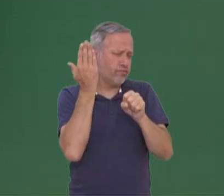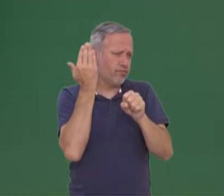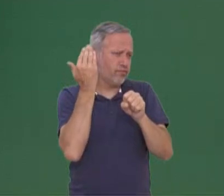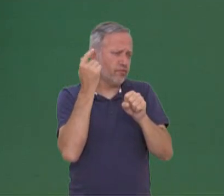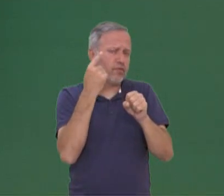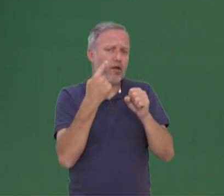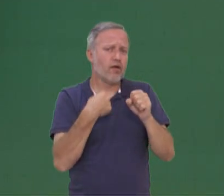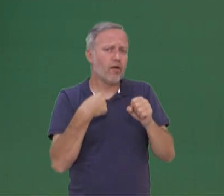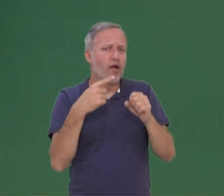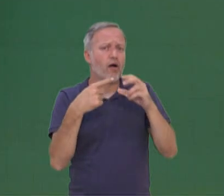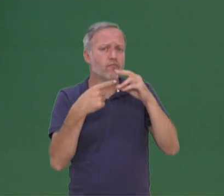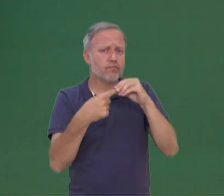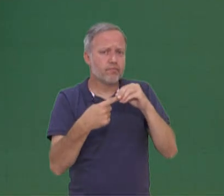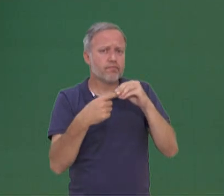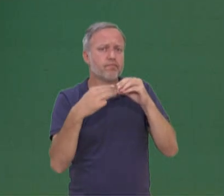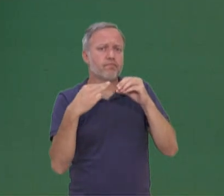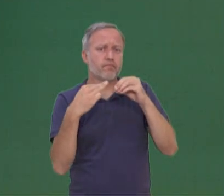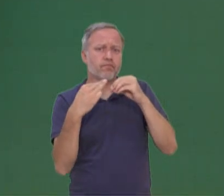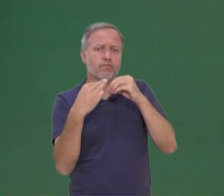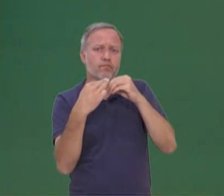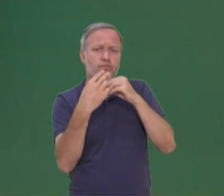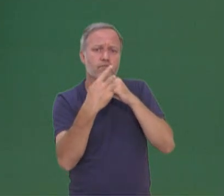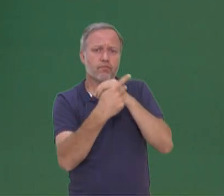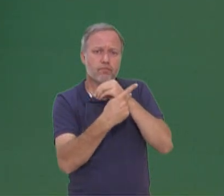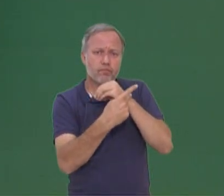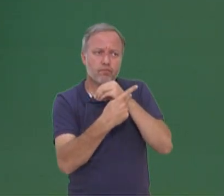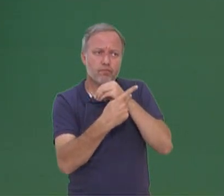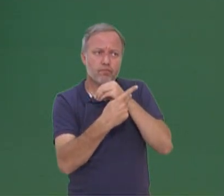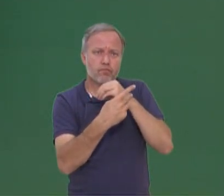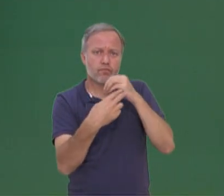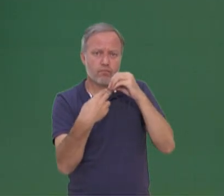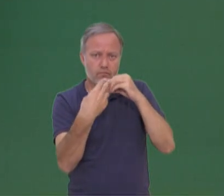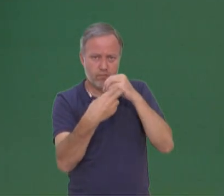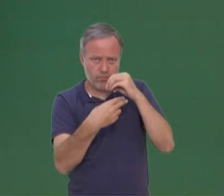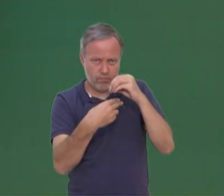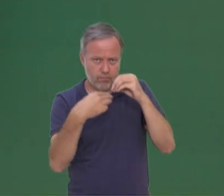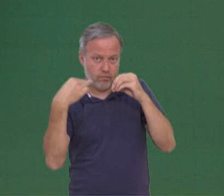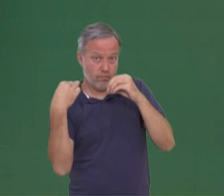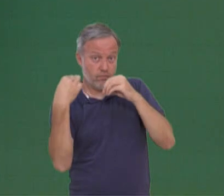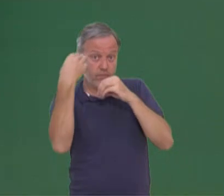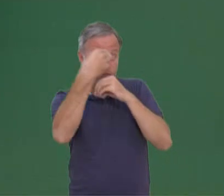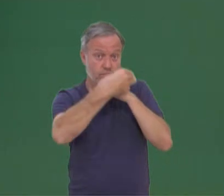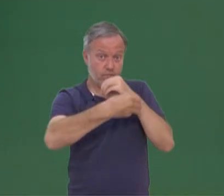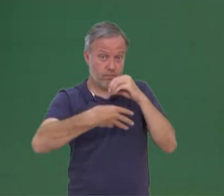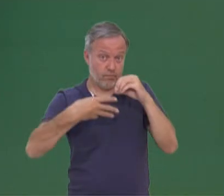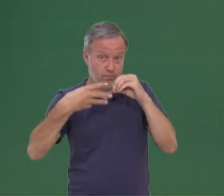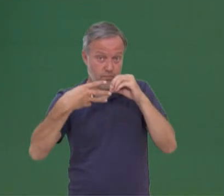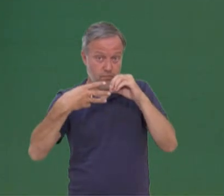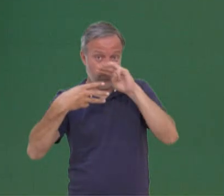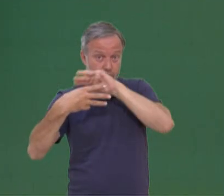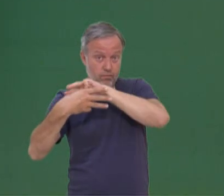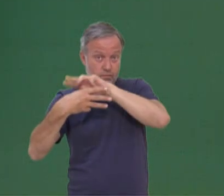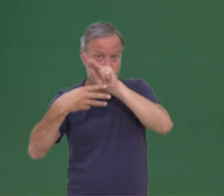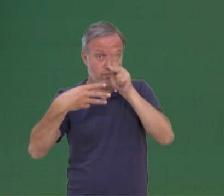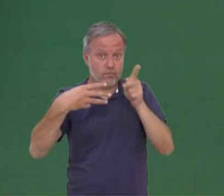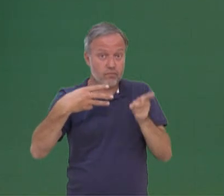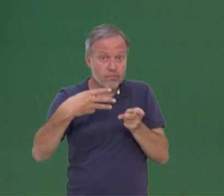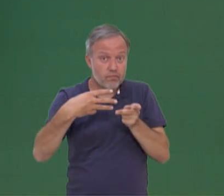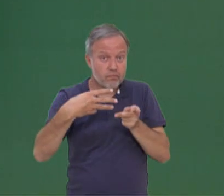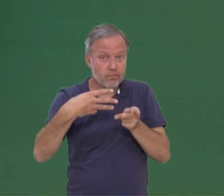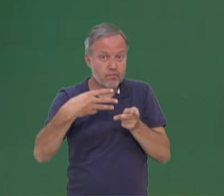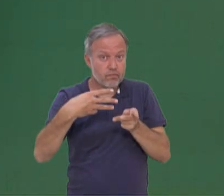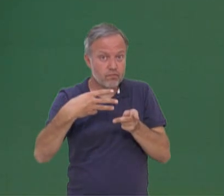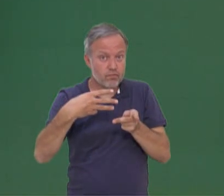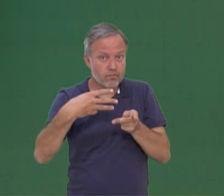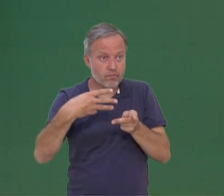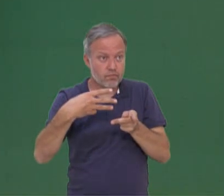A única membrana que existe na célula procarionte é a membrana da célula, a membrana plasmática, correto?